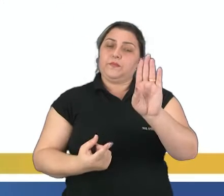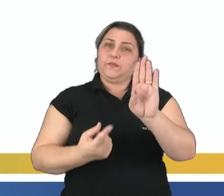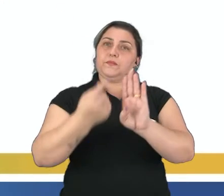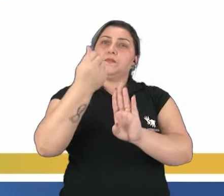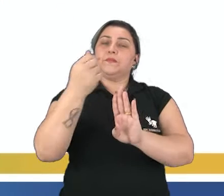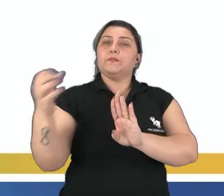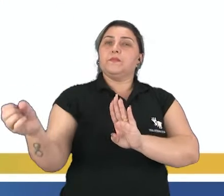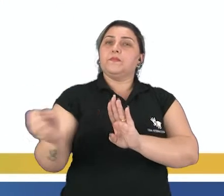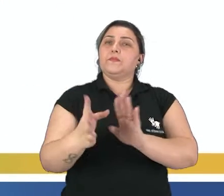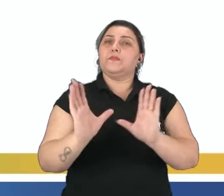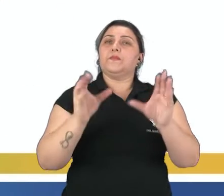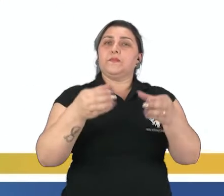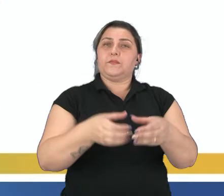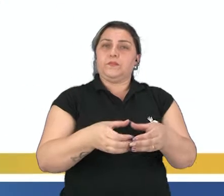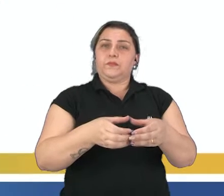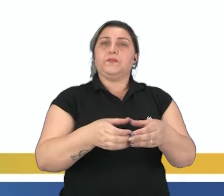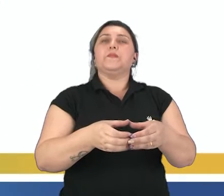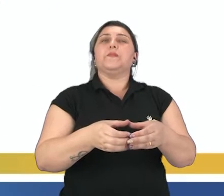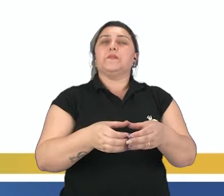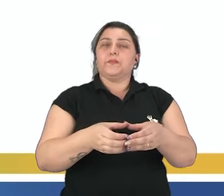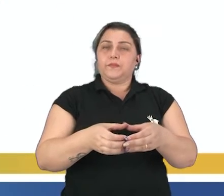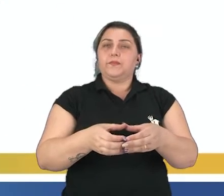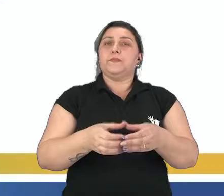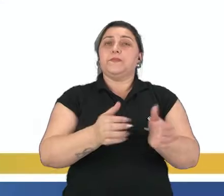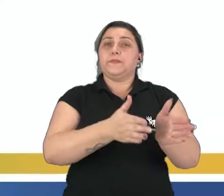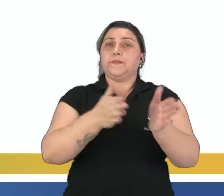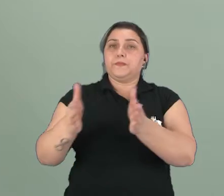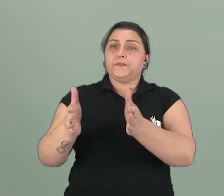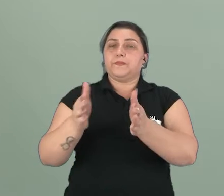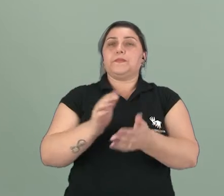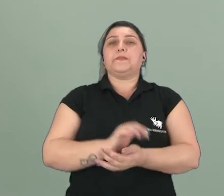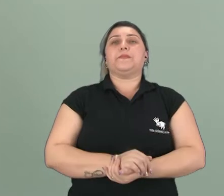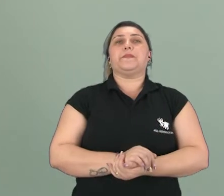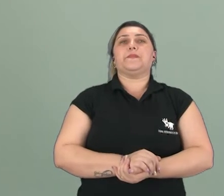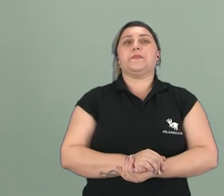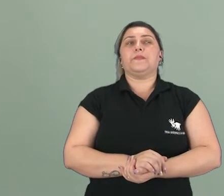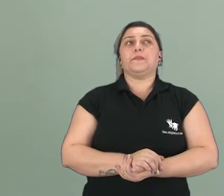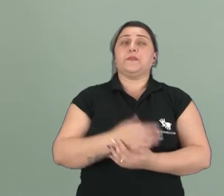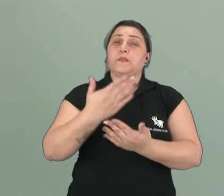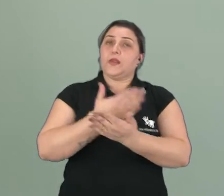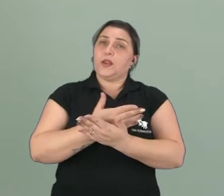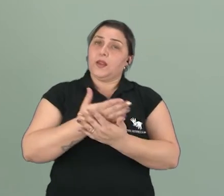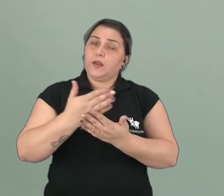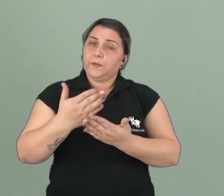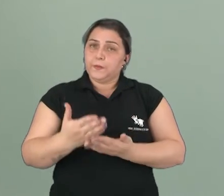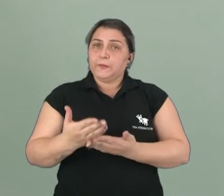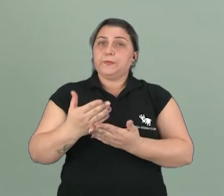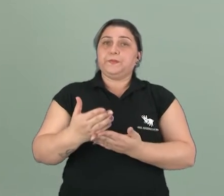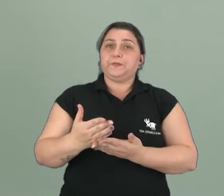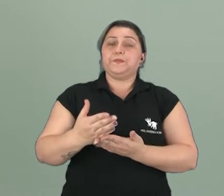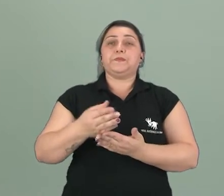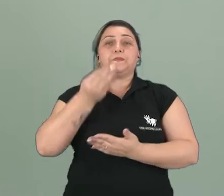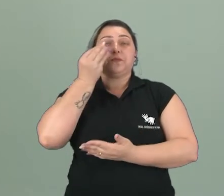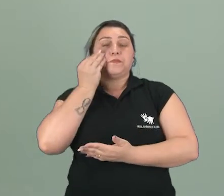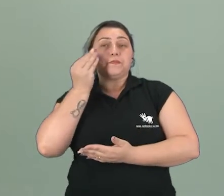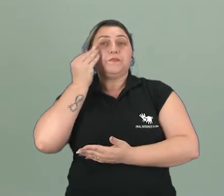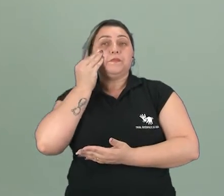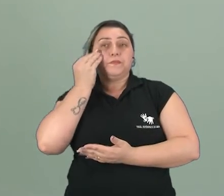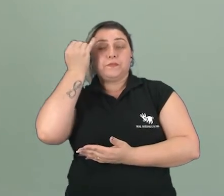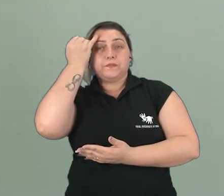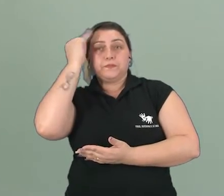era essa nova classe que estava em ascensão nesse período, começa a cada vez mais tentar